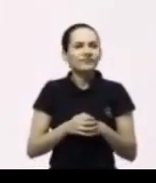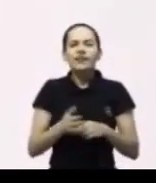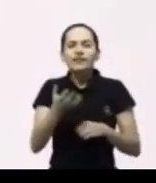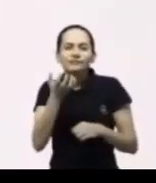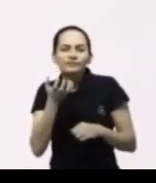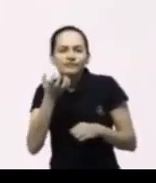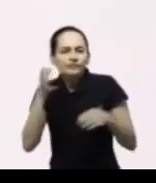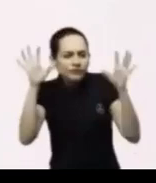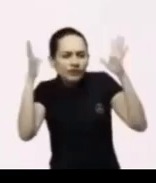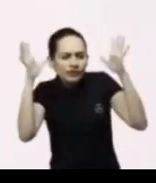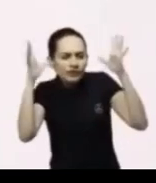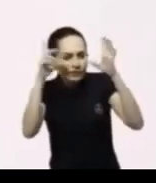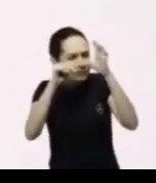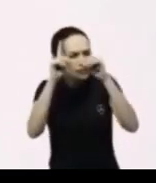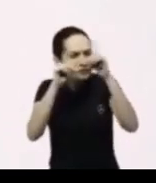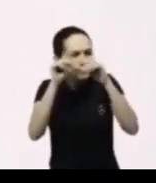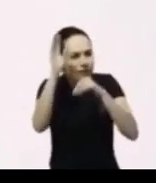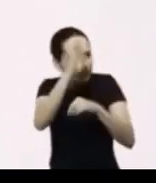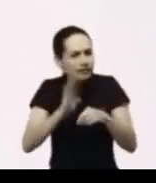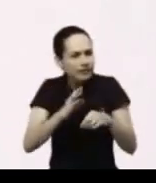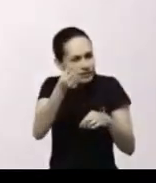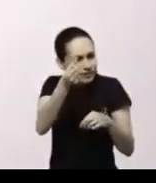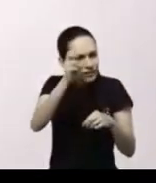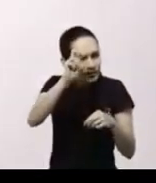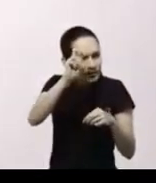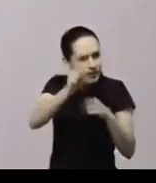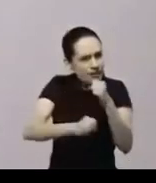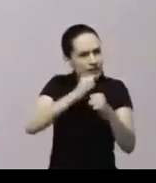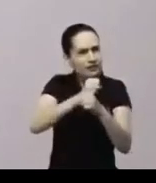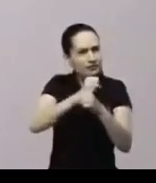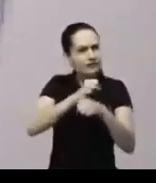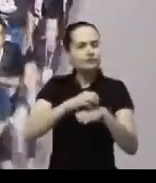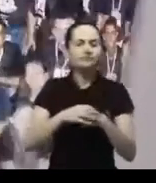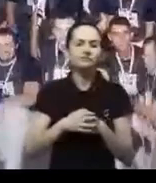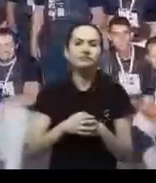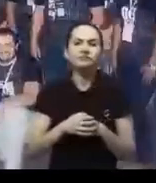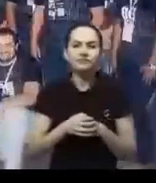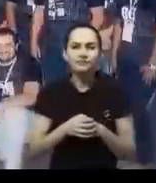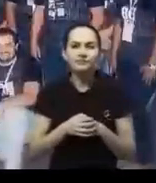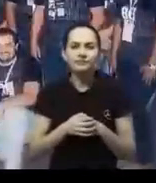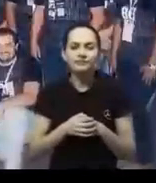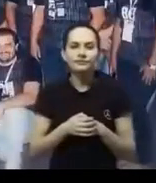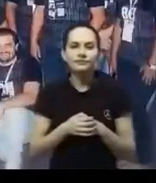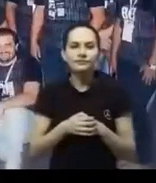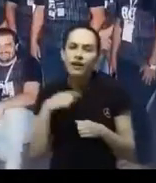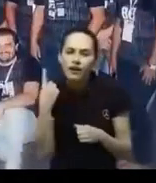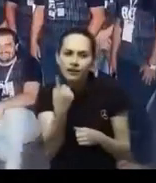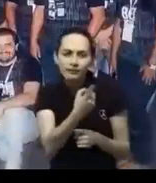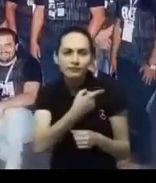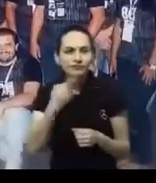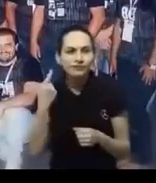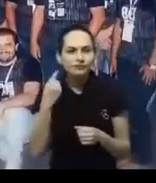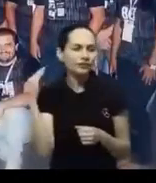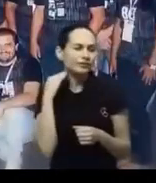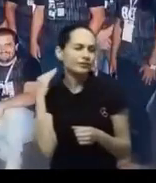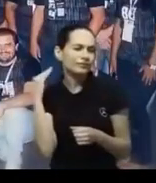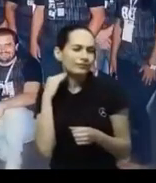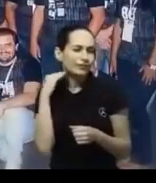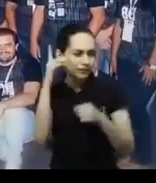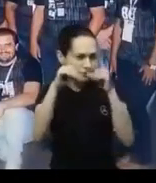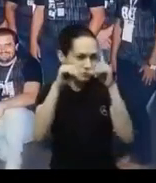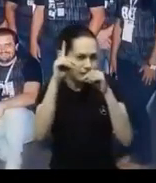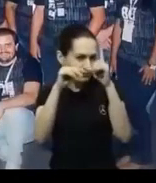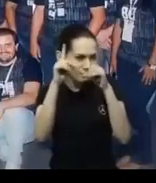Mercedes-Benz no Brasil por seus 65 anos. E para nós, do Banco